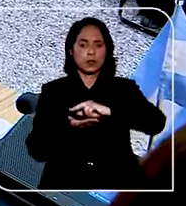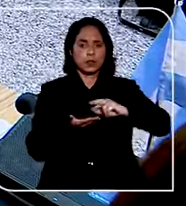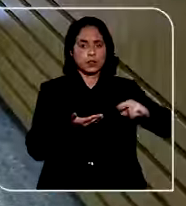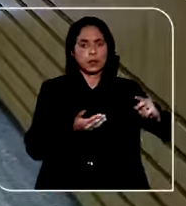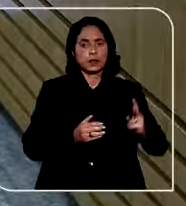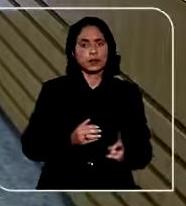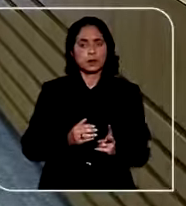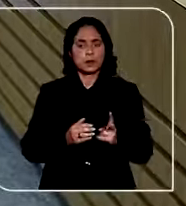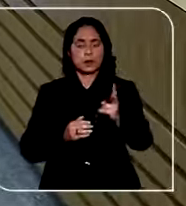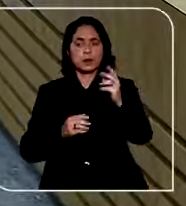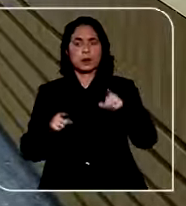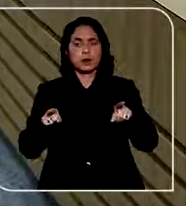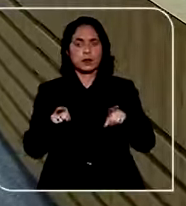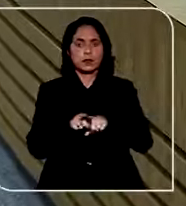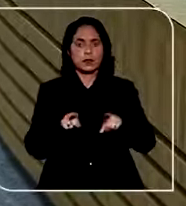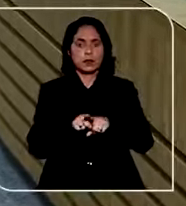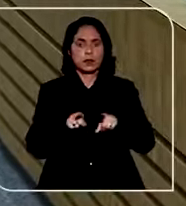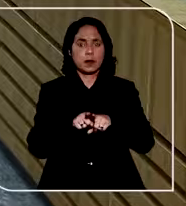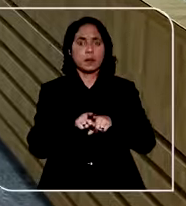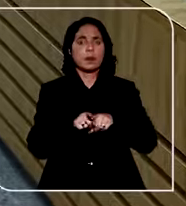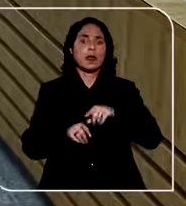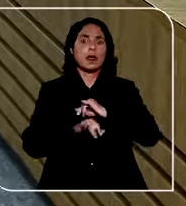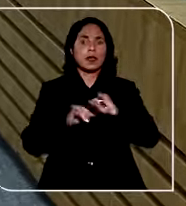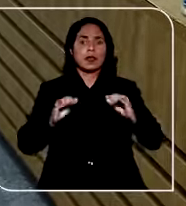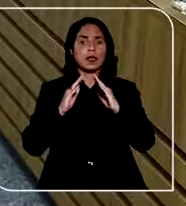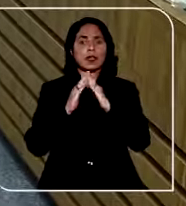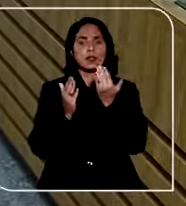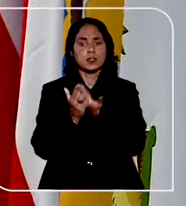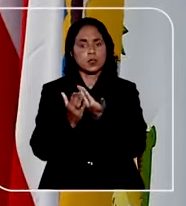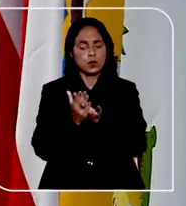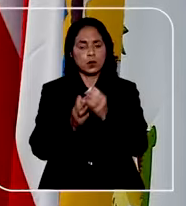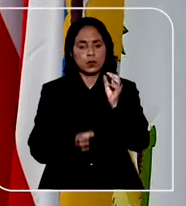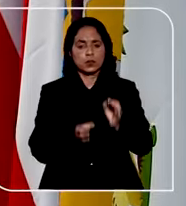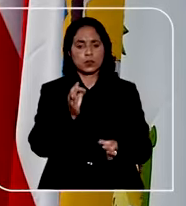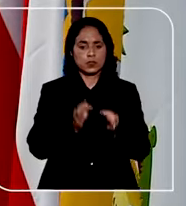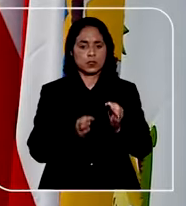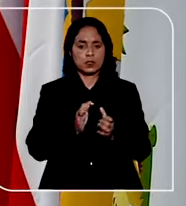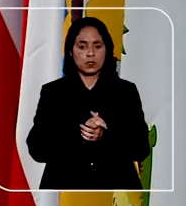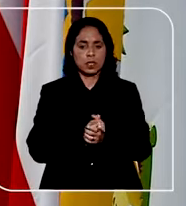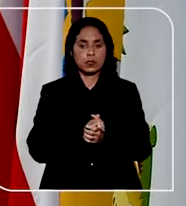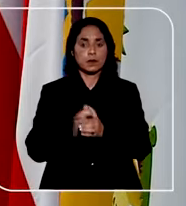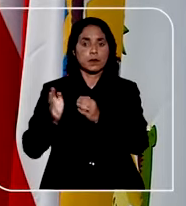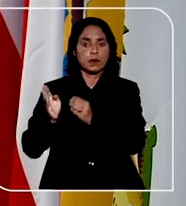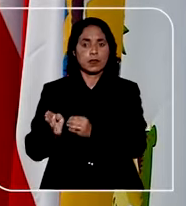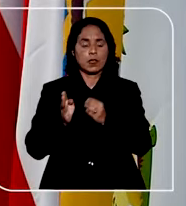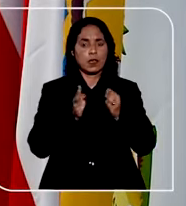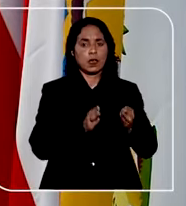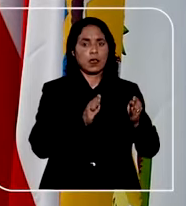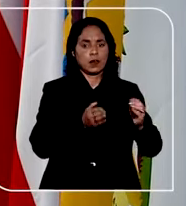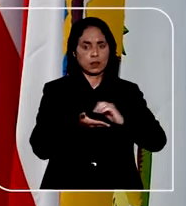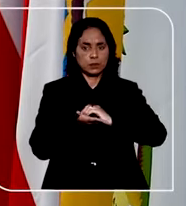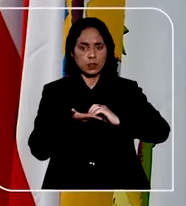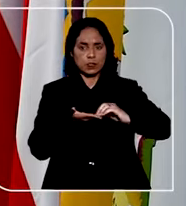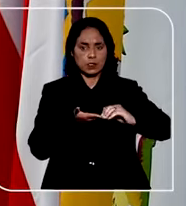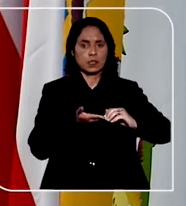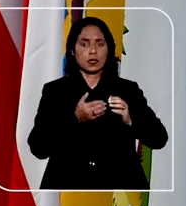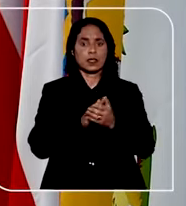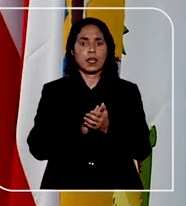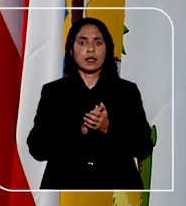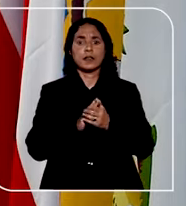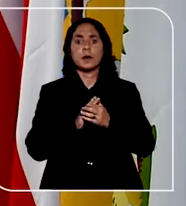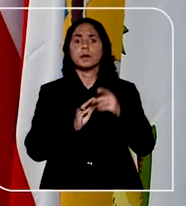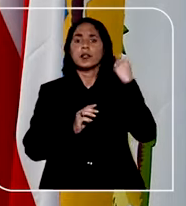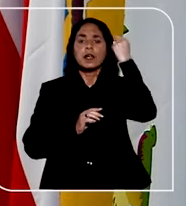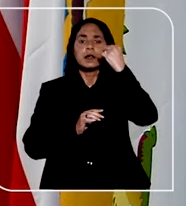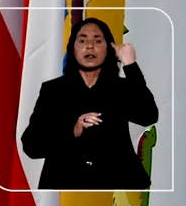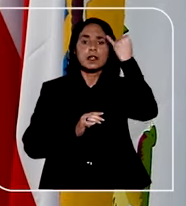permanentes e na rede iberoamericana de escolas judiciais a organização cuja secretaria permanente está sediada em Madrid na